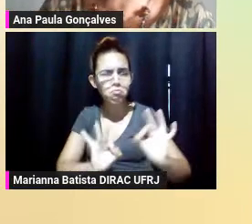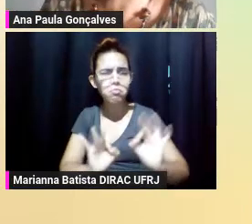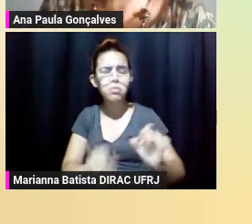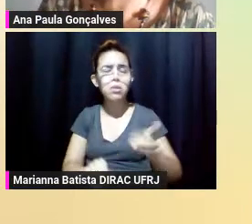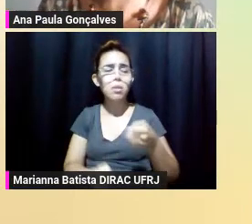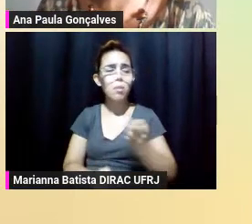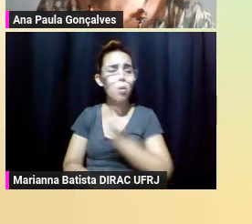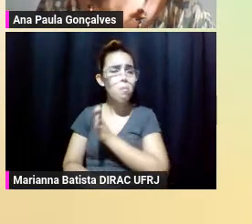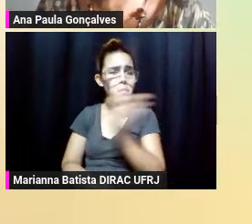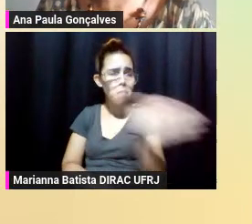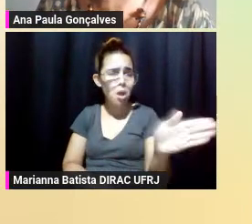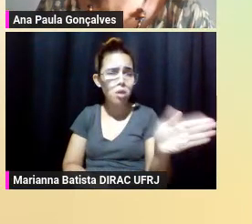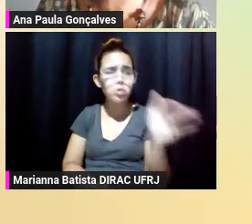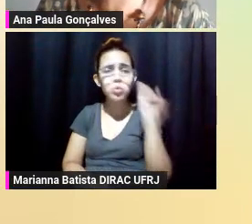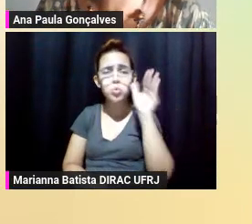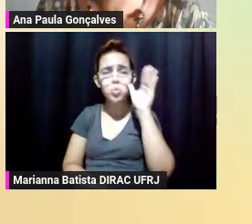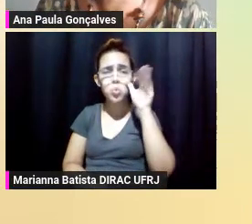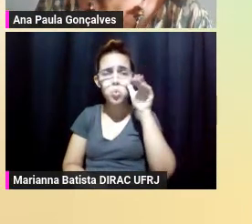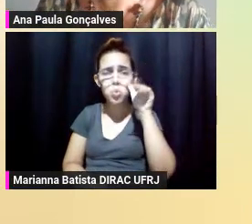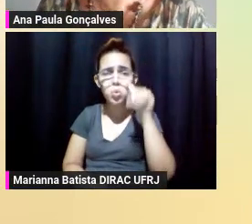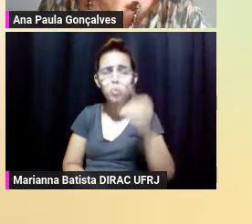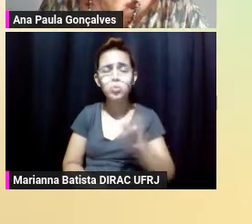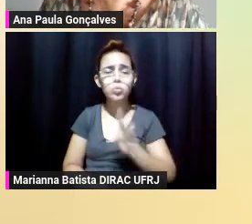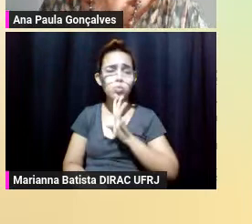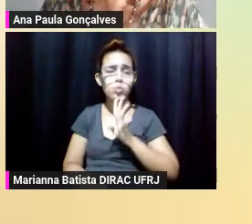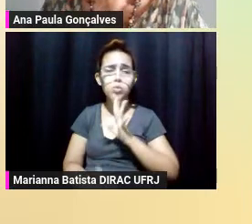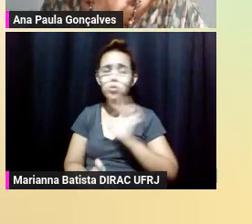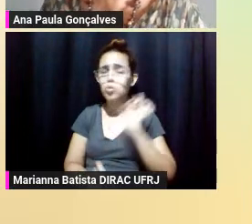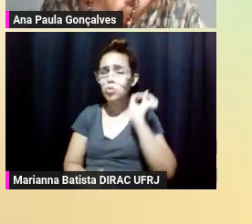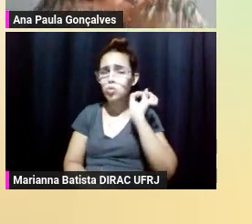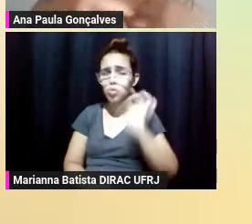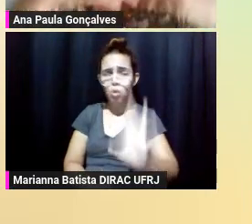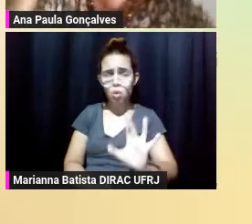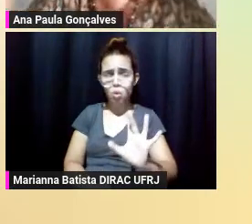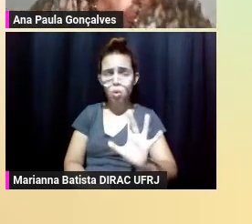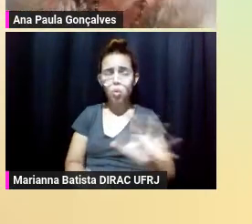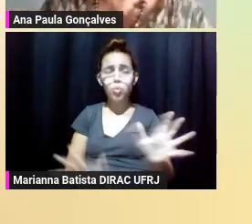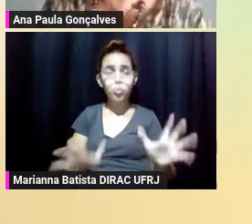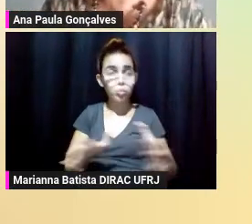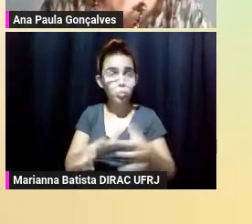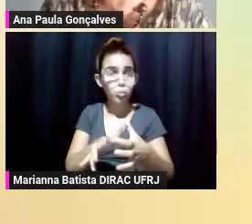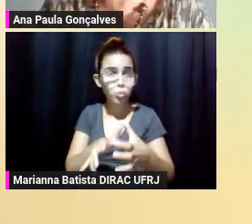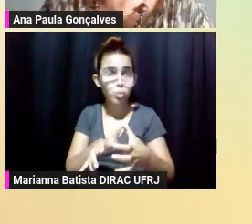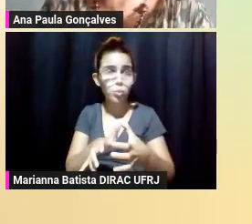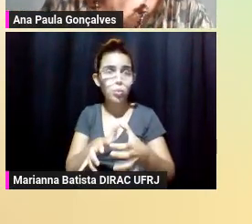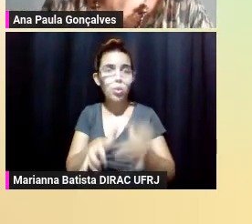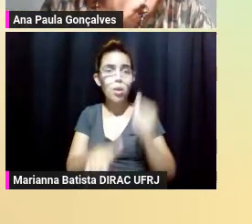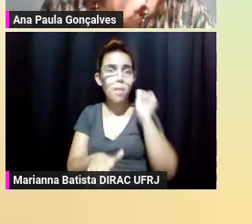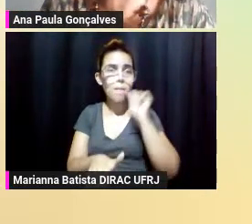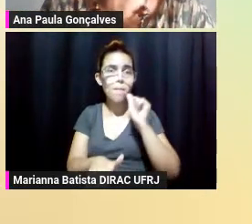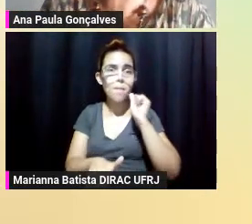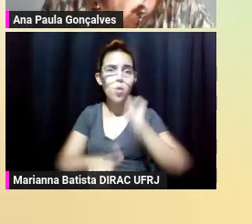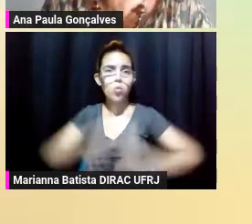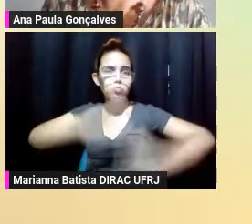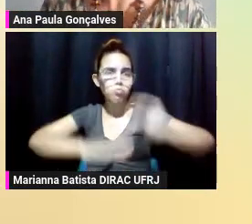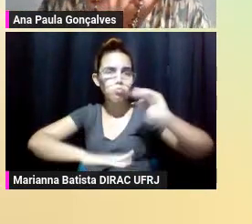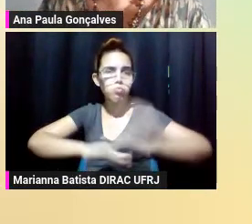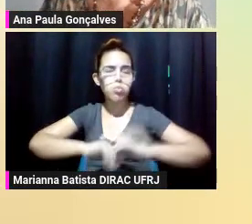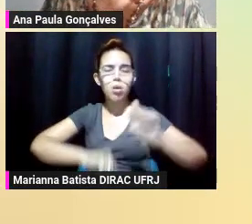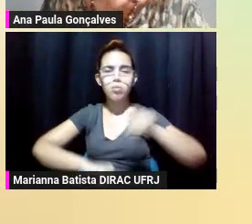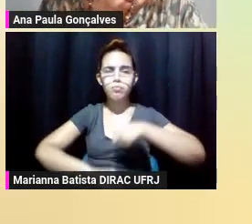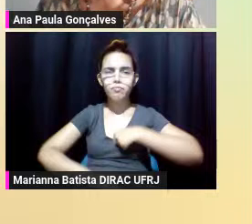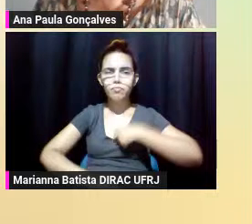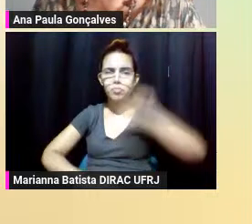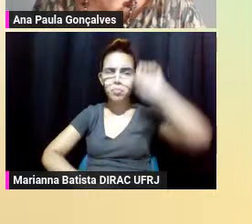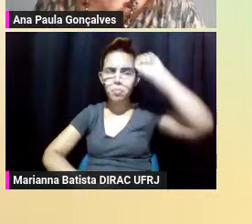de mulheres matemáticas negras que estavam se organizando com outras mulheres matemáticas negras do mundo todo. E